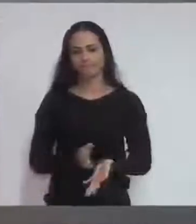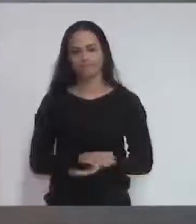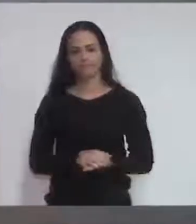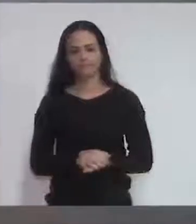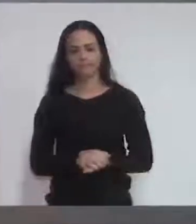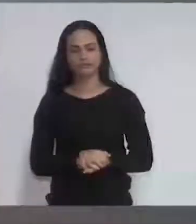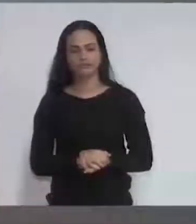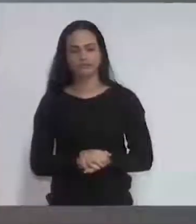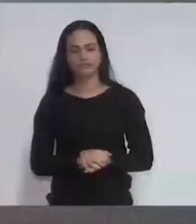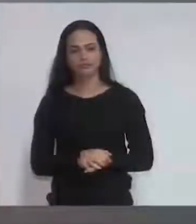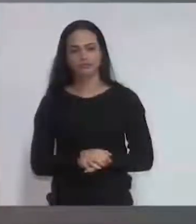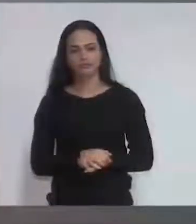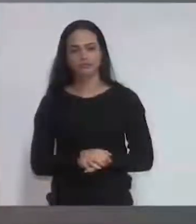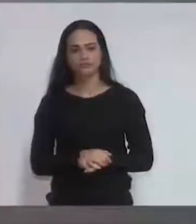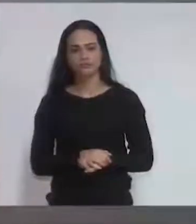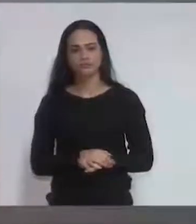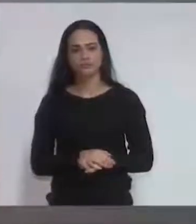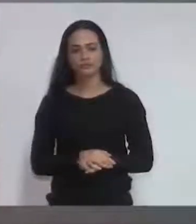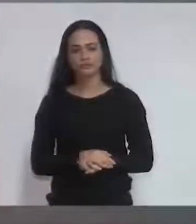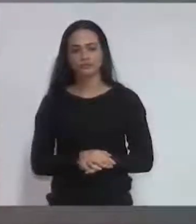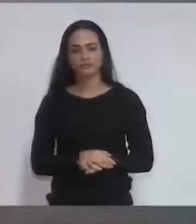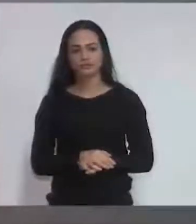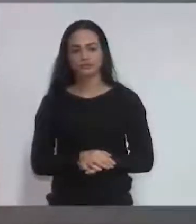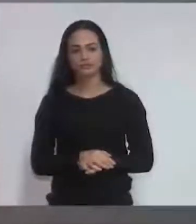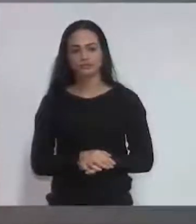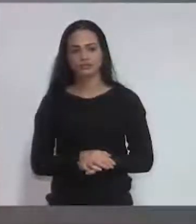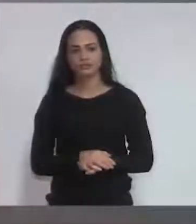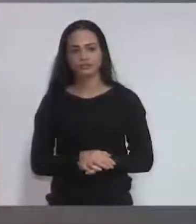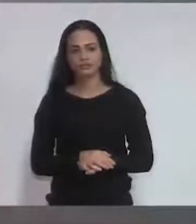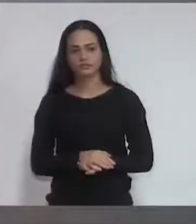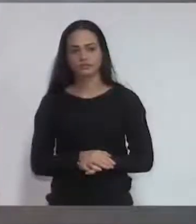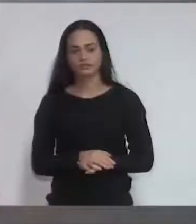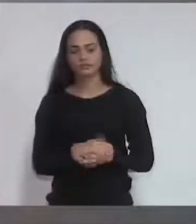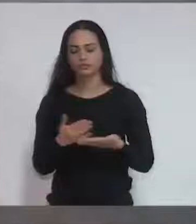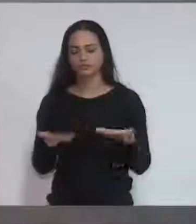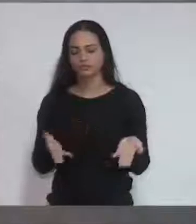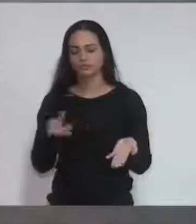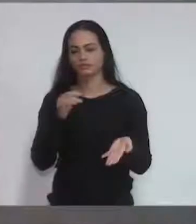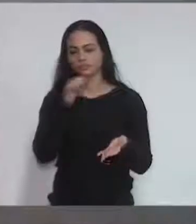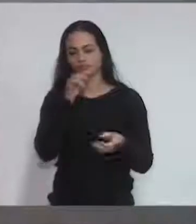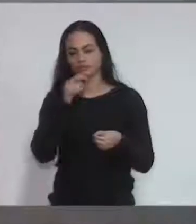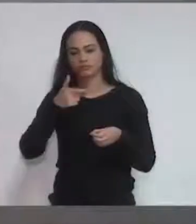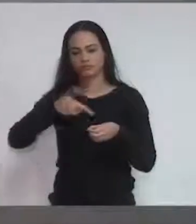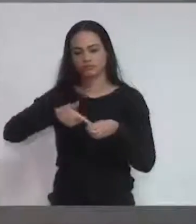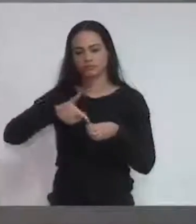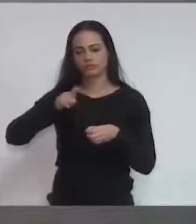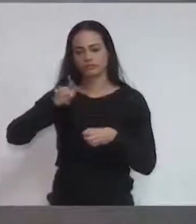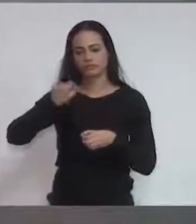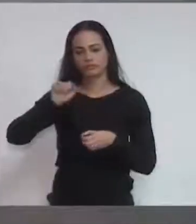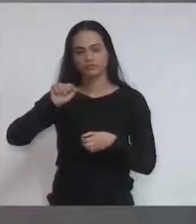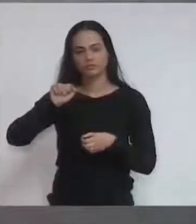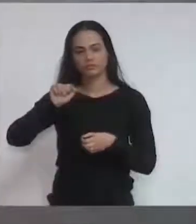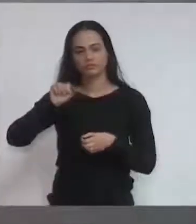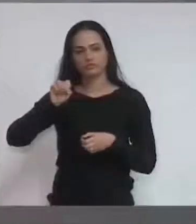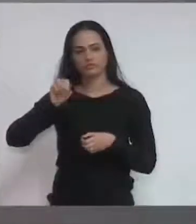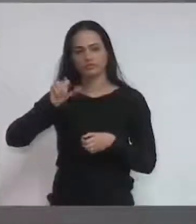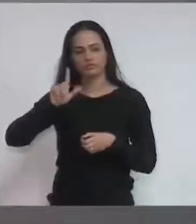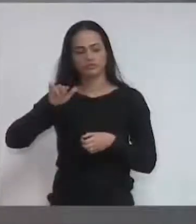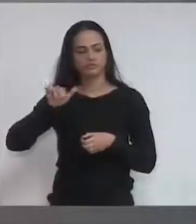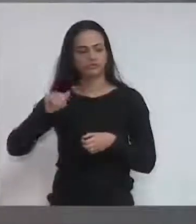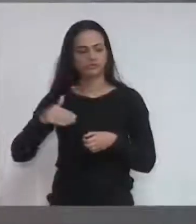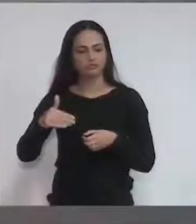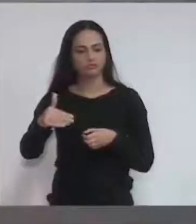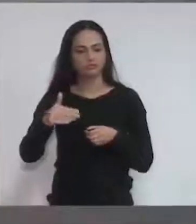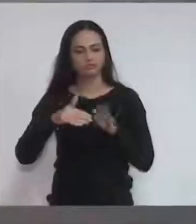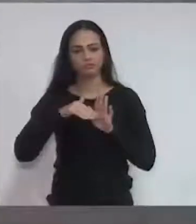inflação e isso vai, de alguma forma, resultar no aumento da gasolina daqui a alguns dias, né? Então, pois não? Vereador,